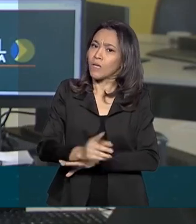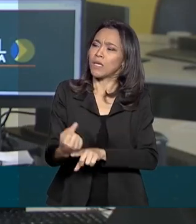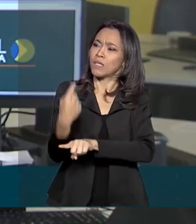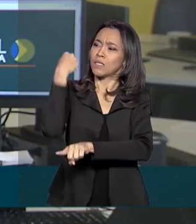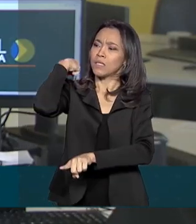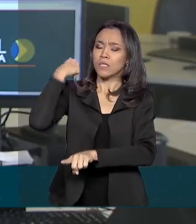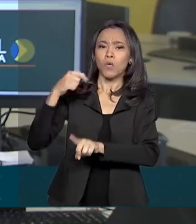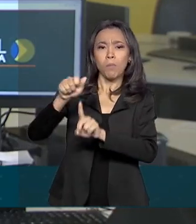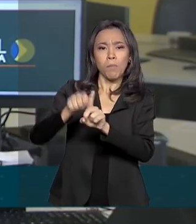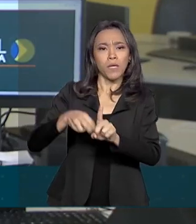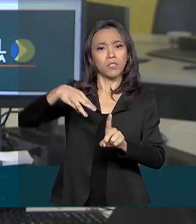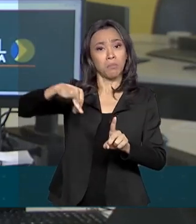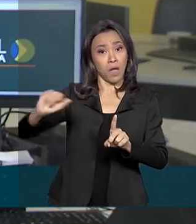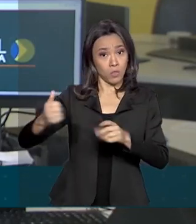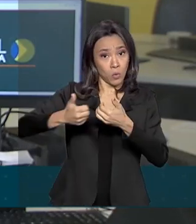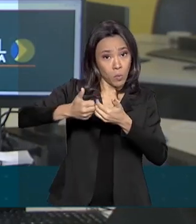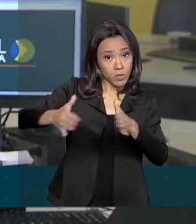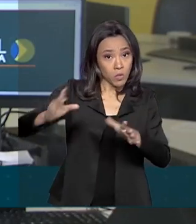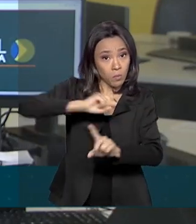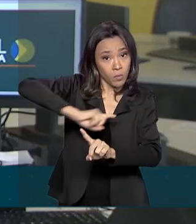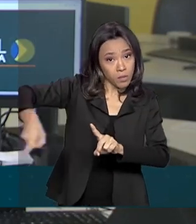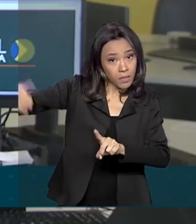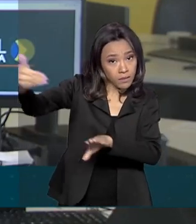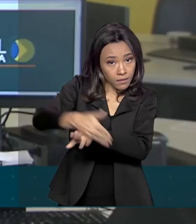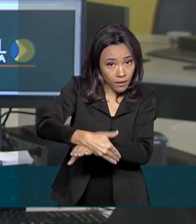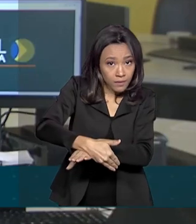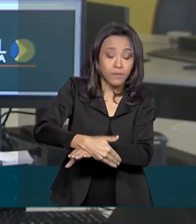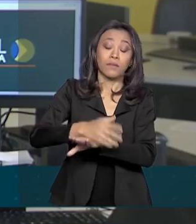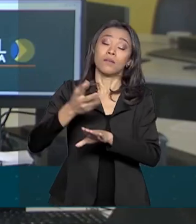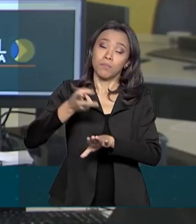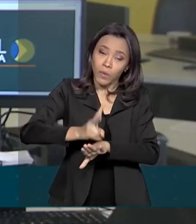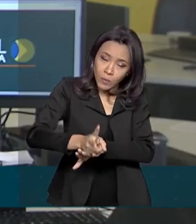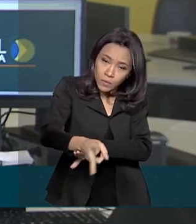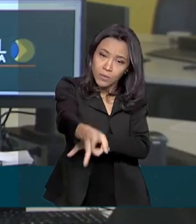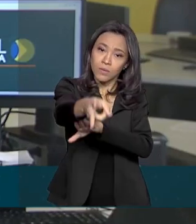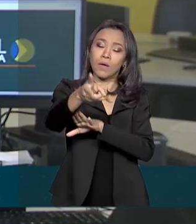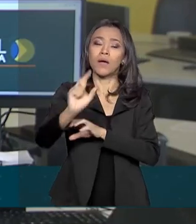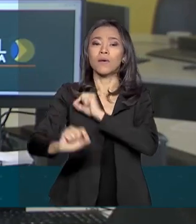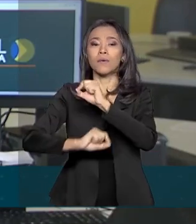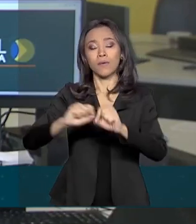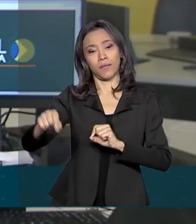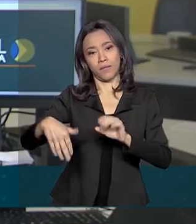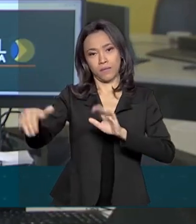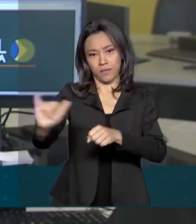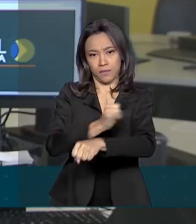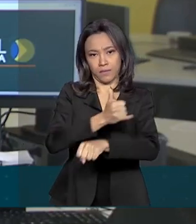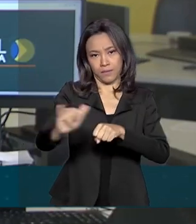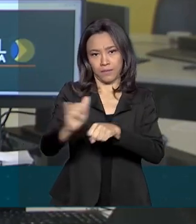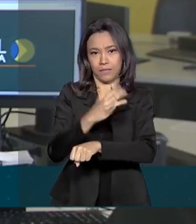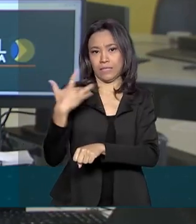março e, segundo as autoridades, servem para dar efetividade às medidas de saúde. Ana Gabriela.